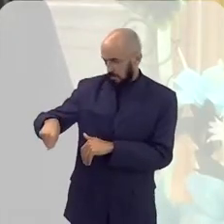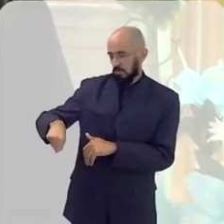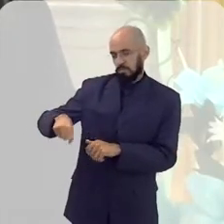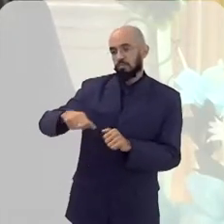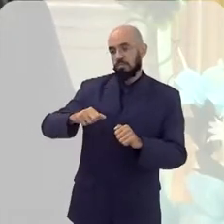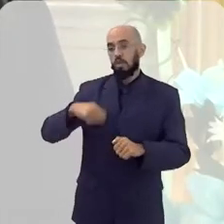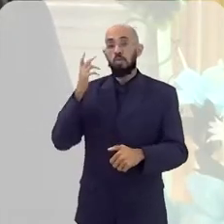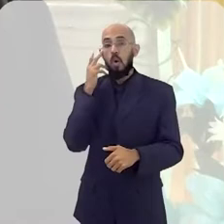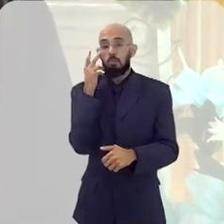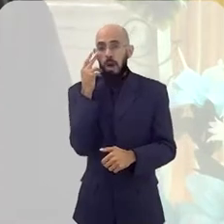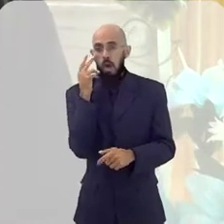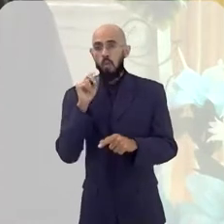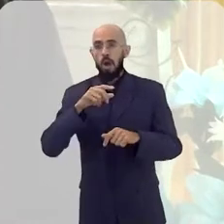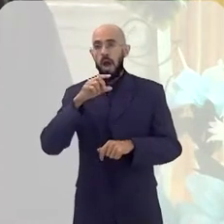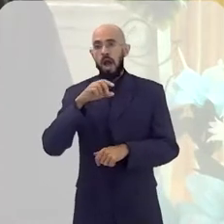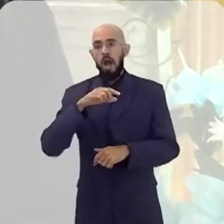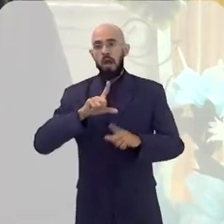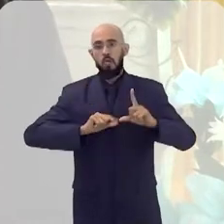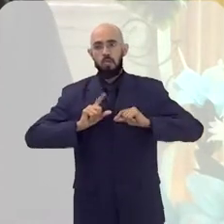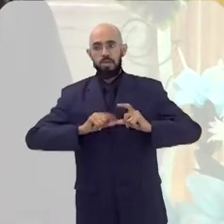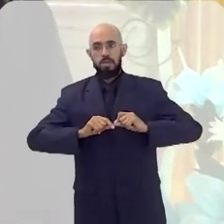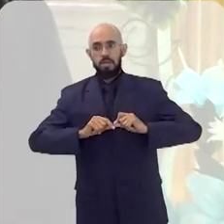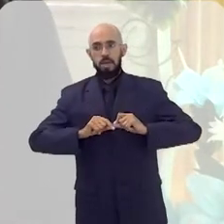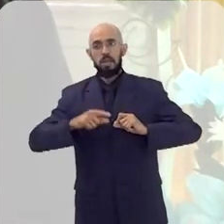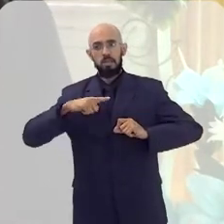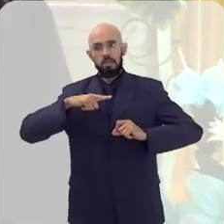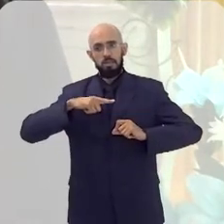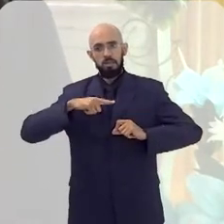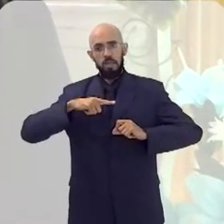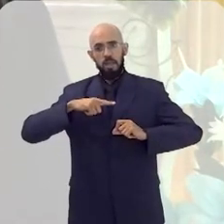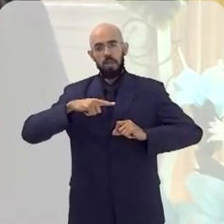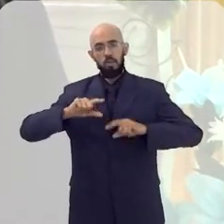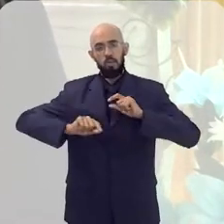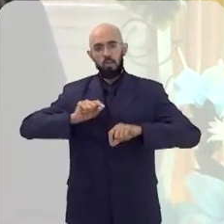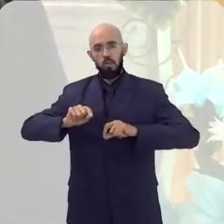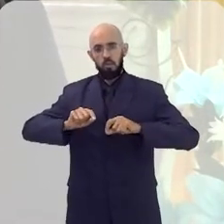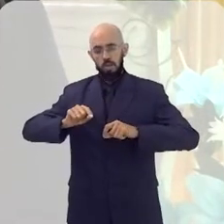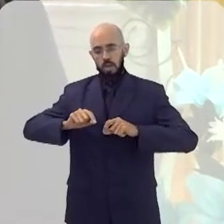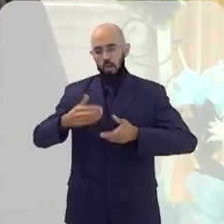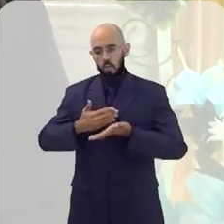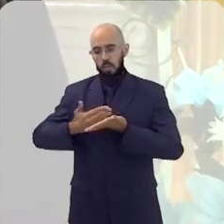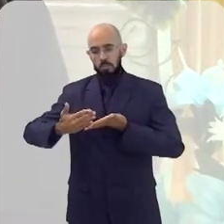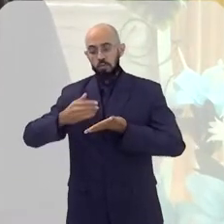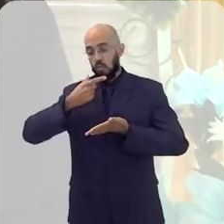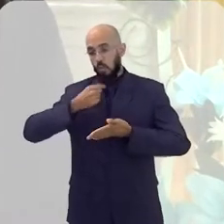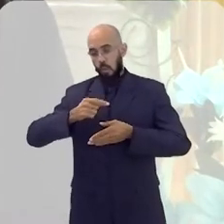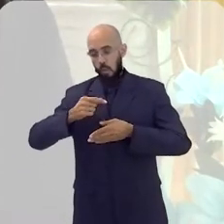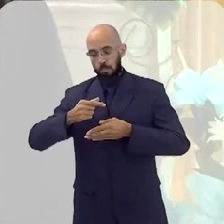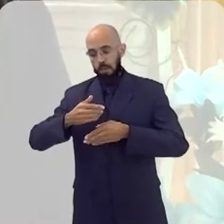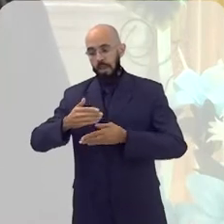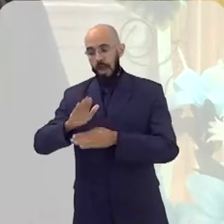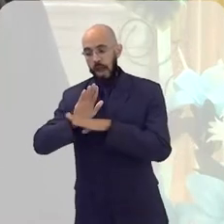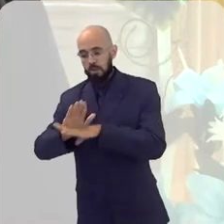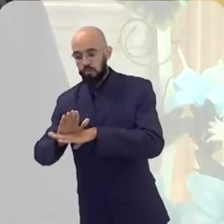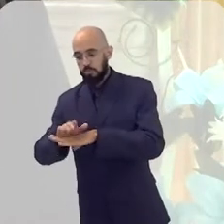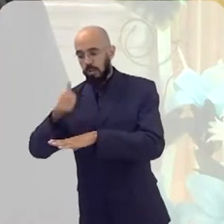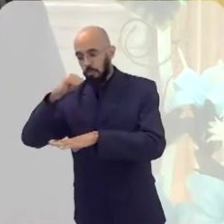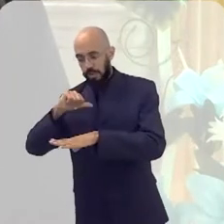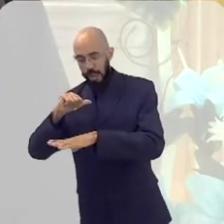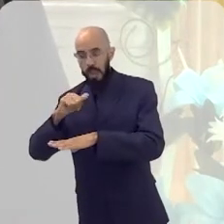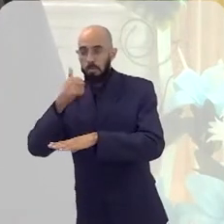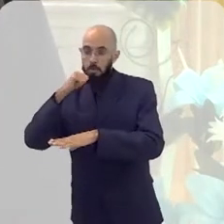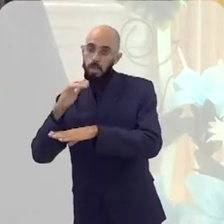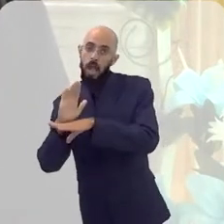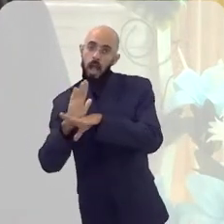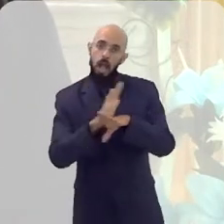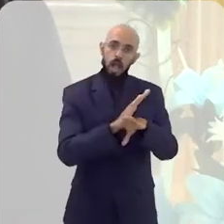mulher. Tradicionalmente, a Wicca possui iniciação com gêneros cruzados. Né? Um homem inicia uma mulher e